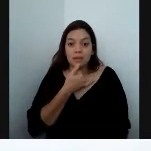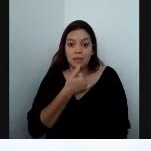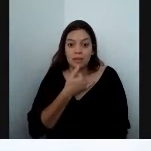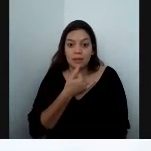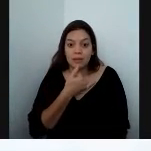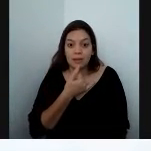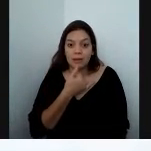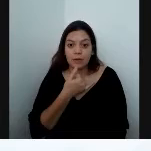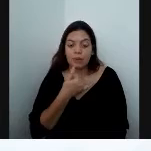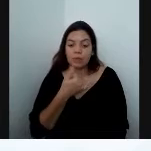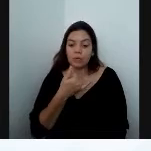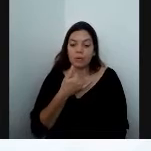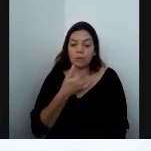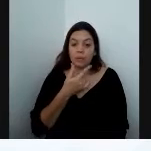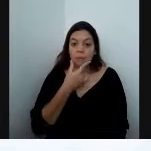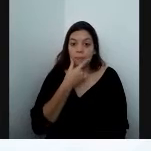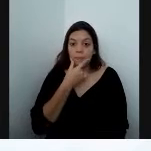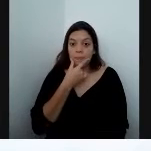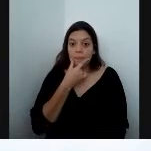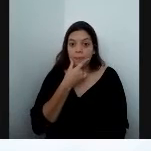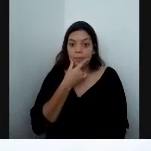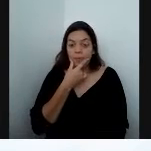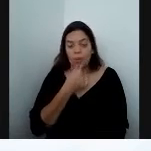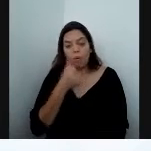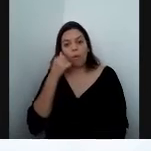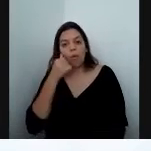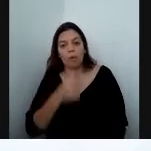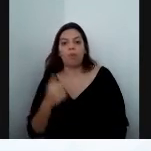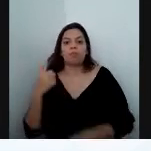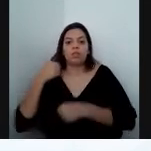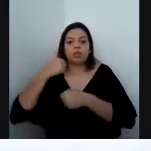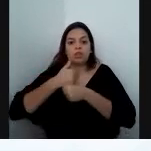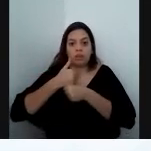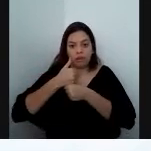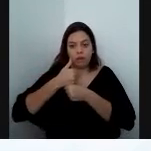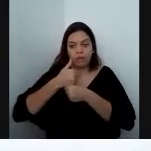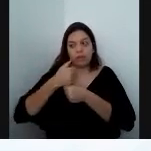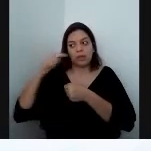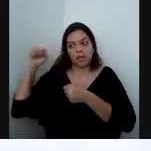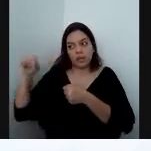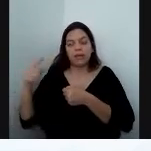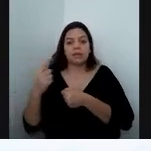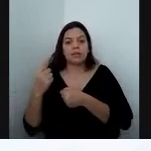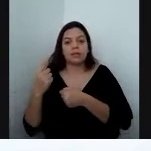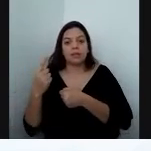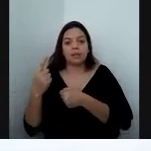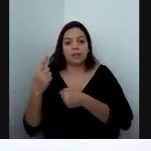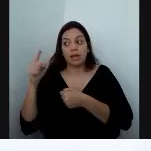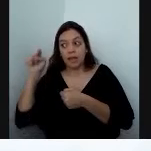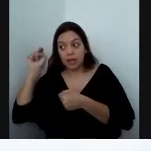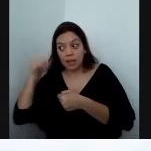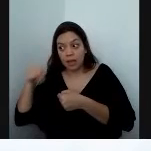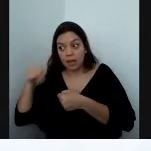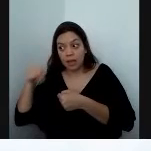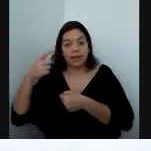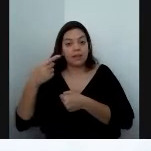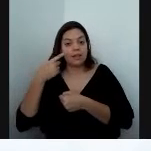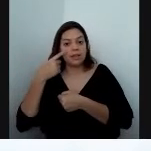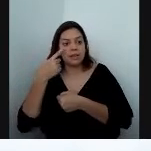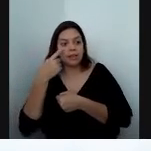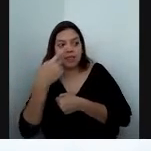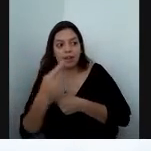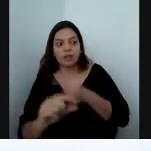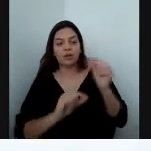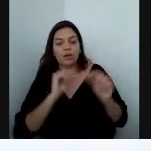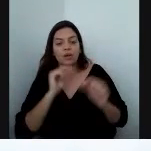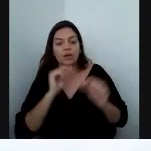pronto. Eles não importa que estão morrendo 300 mil pessoas por dia, por dia não, que já morreram mais de 300 mil